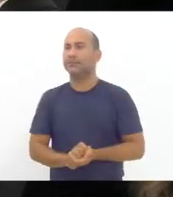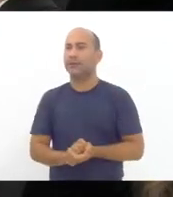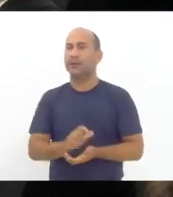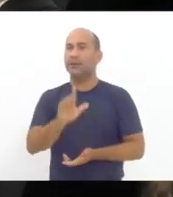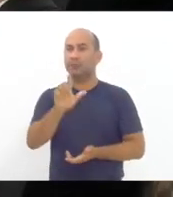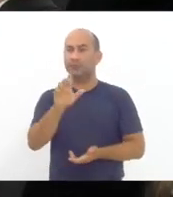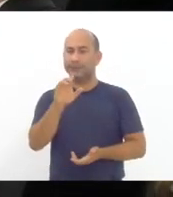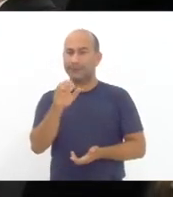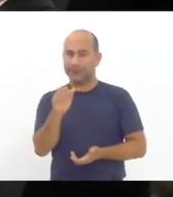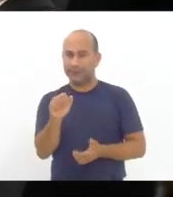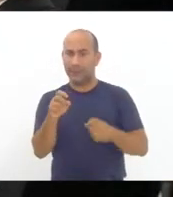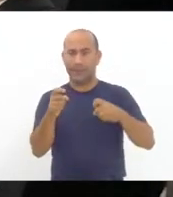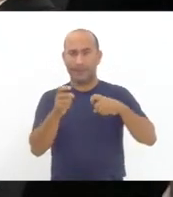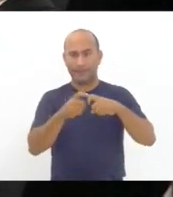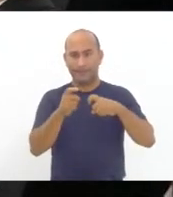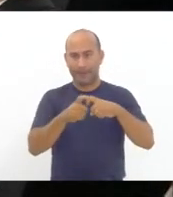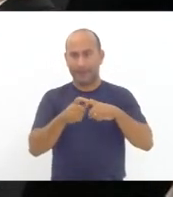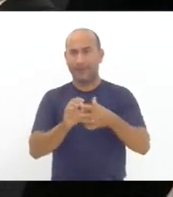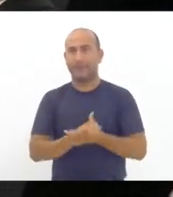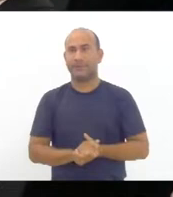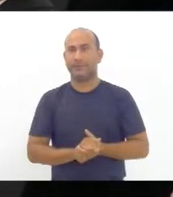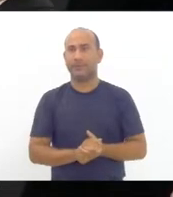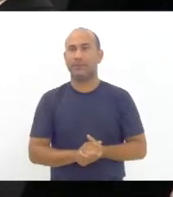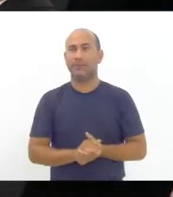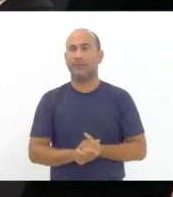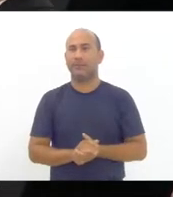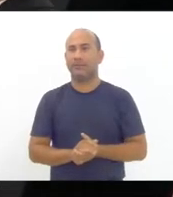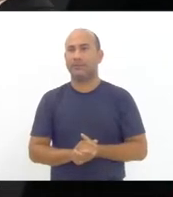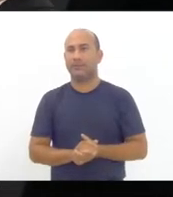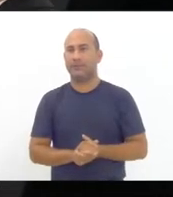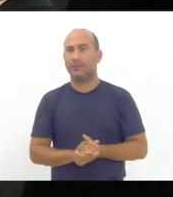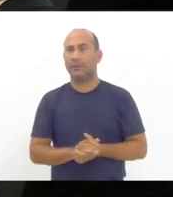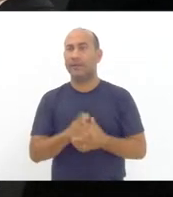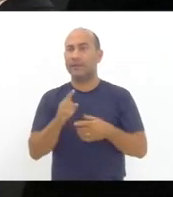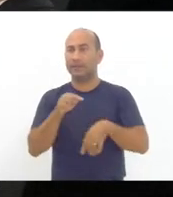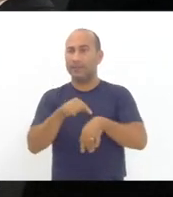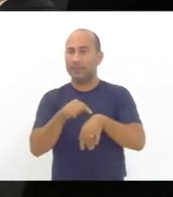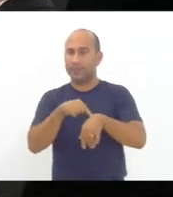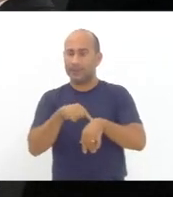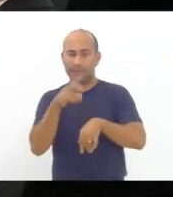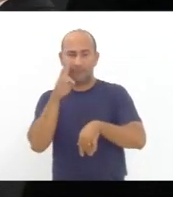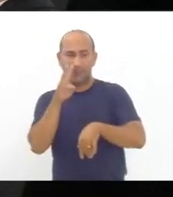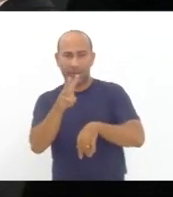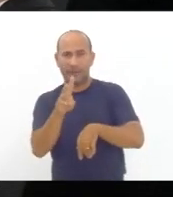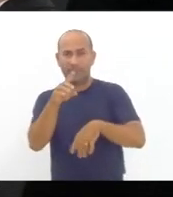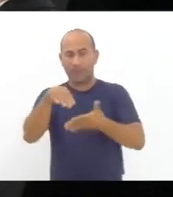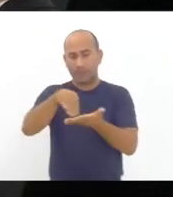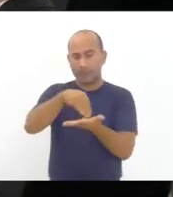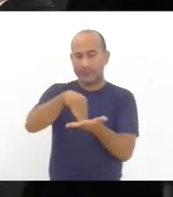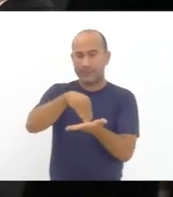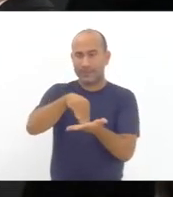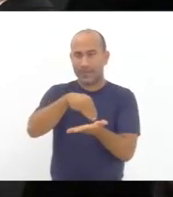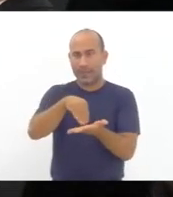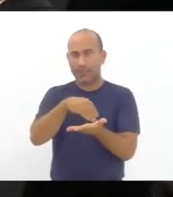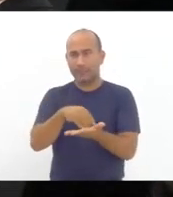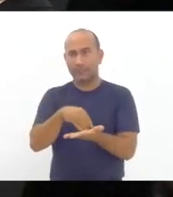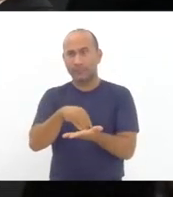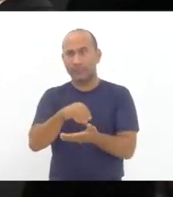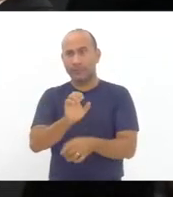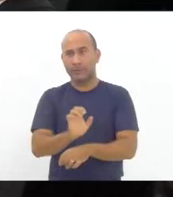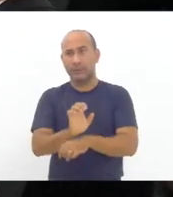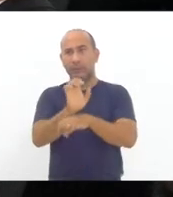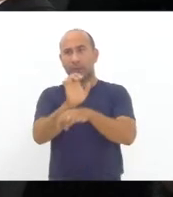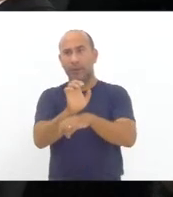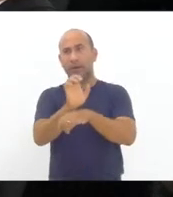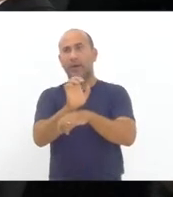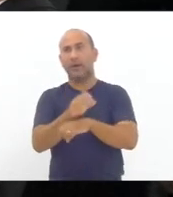Leme médica e George Rage comerciante nesse ato ouviremos então secretários Estadual de turismo